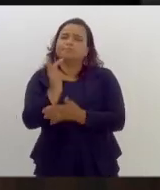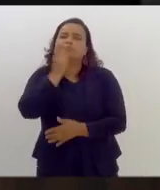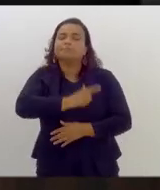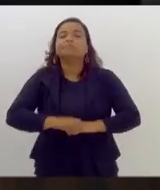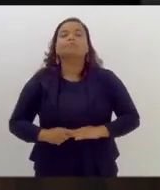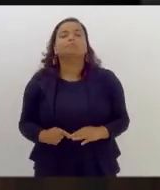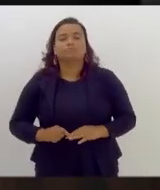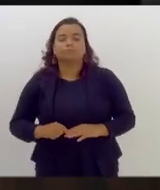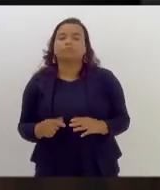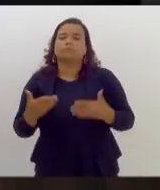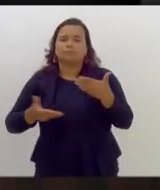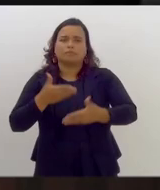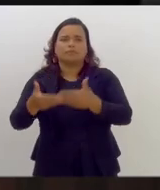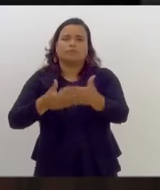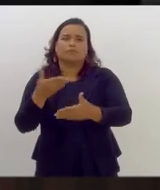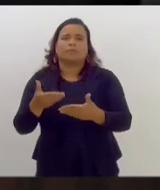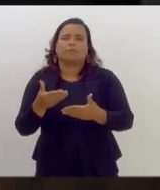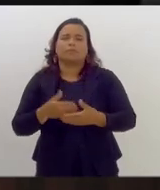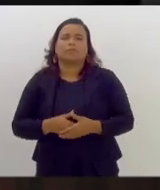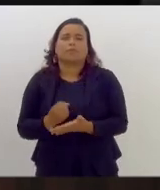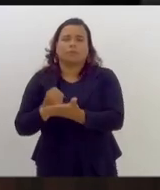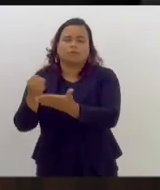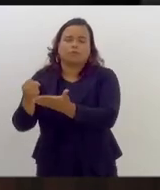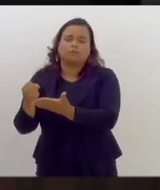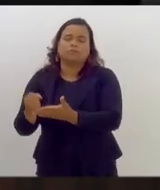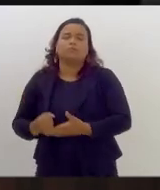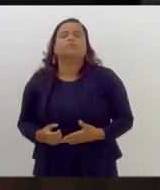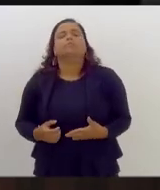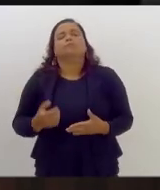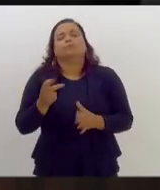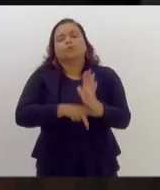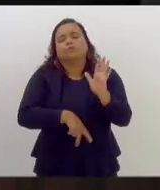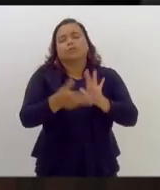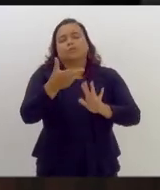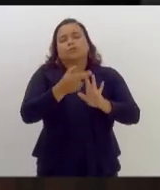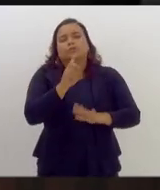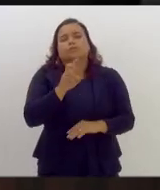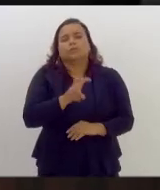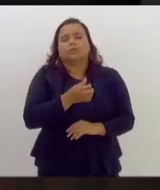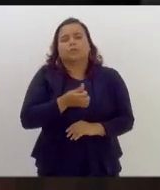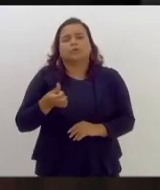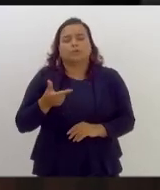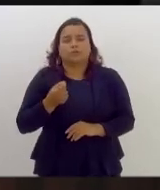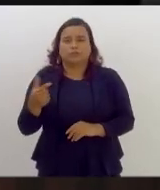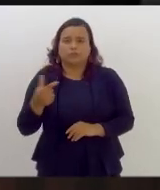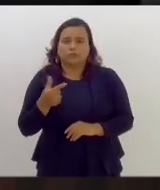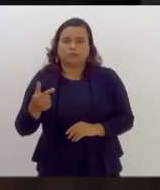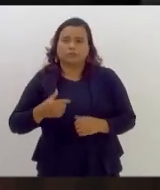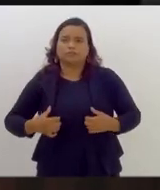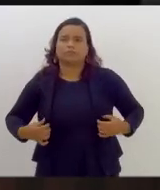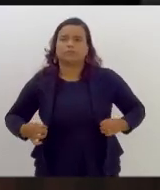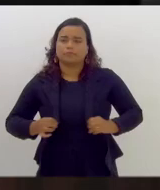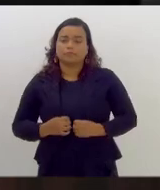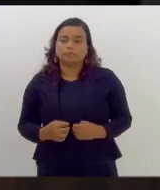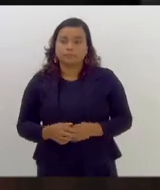aprovados. Vai à promulgação. Projeto de resolução 1566 de 22.